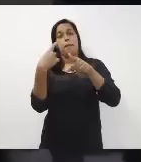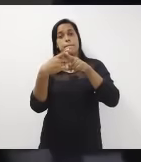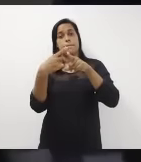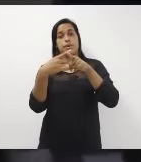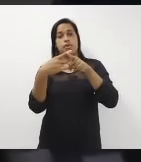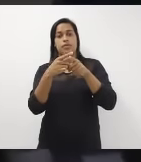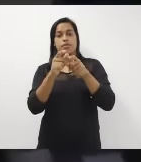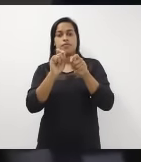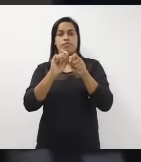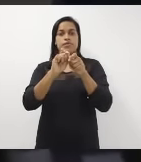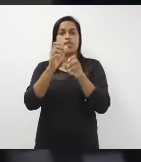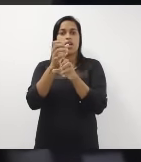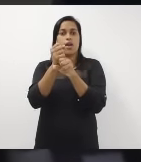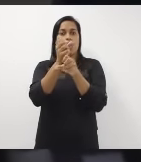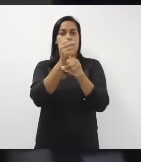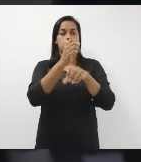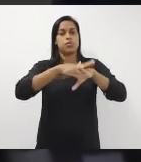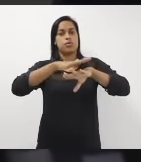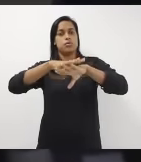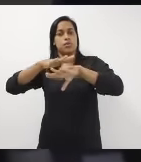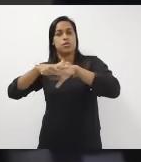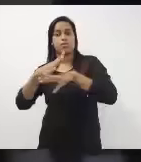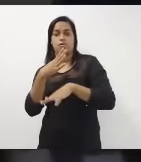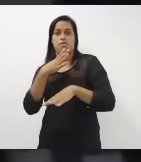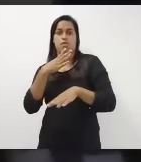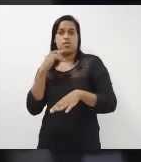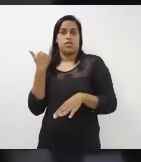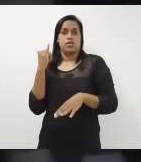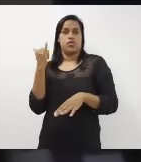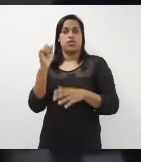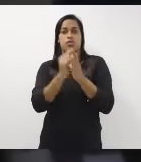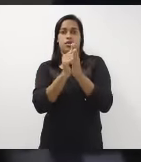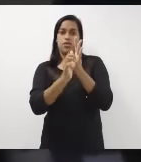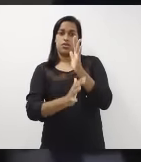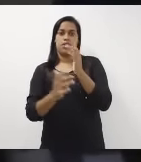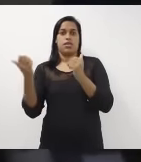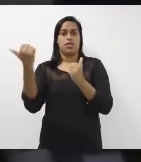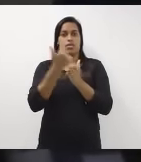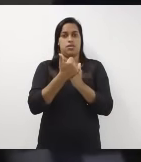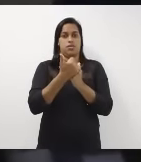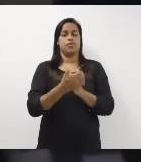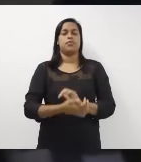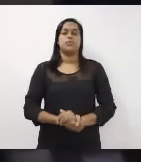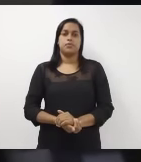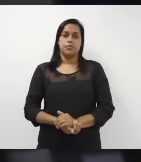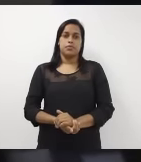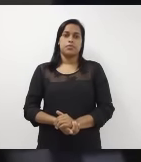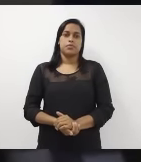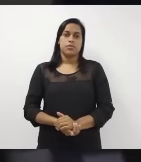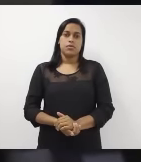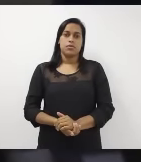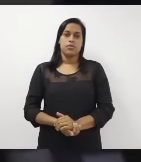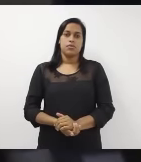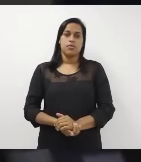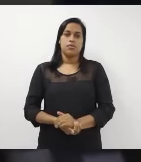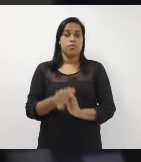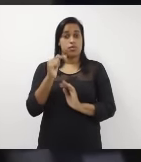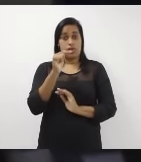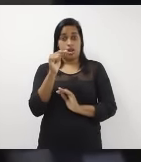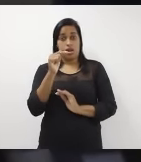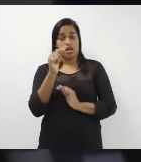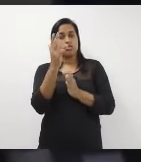relações matemáticas necessárias para conhecer e controlar as atividades de reposição desse estoque. A partir desse